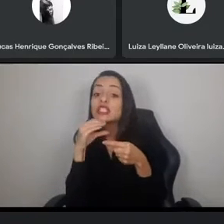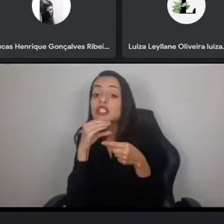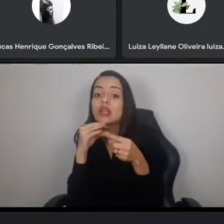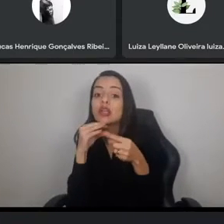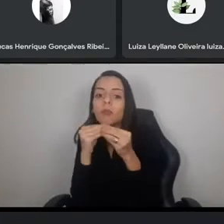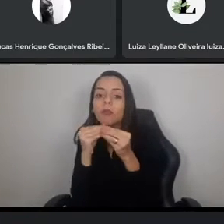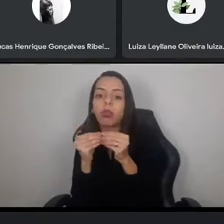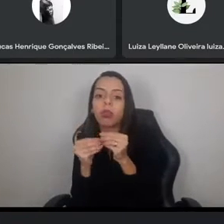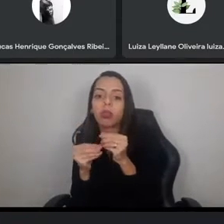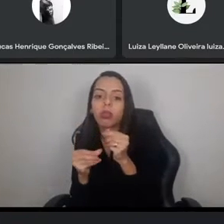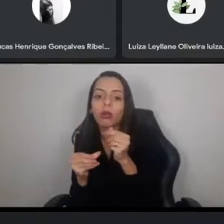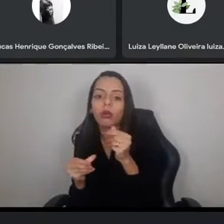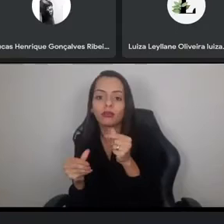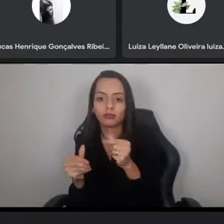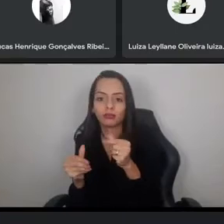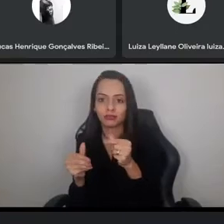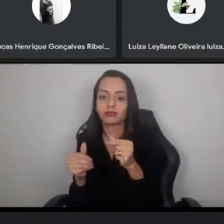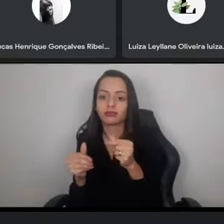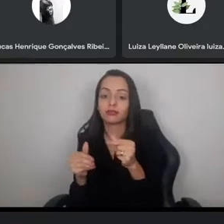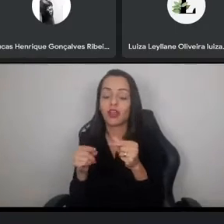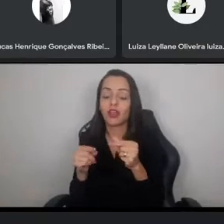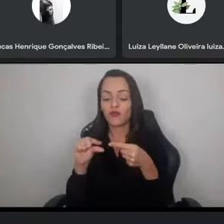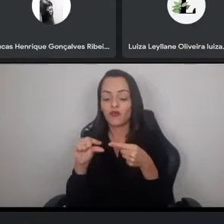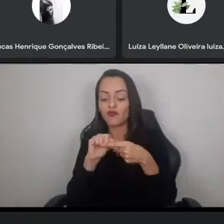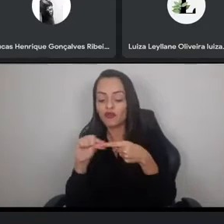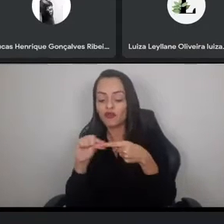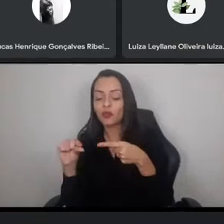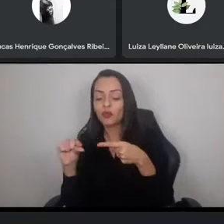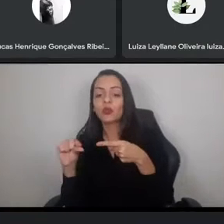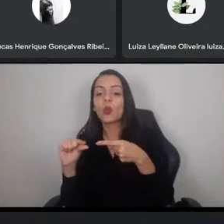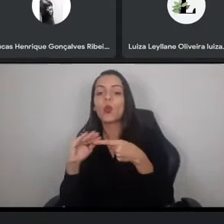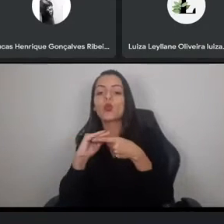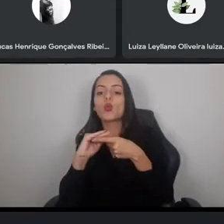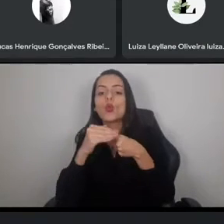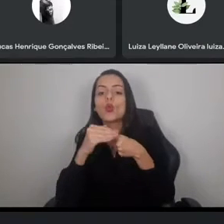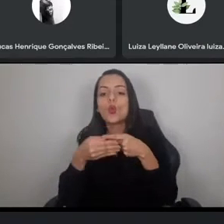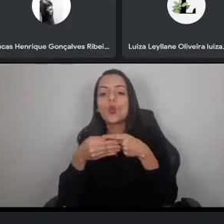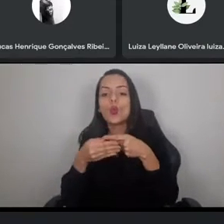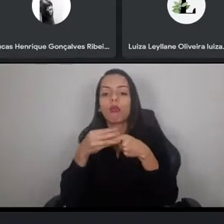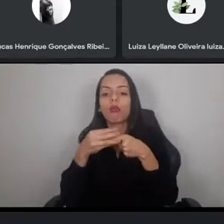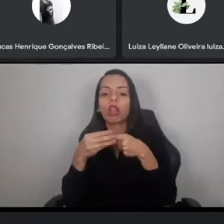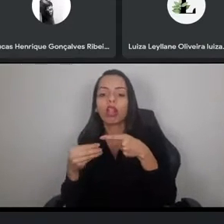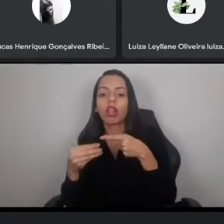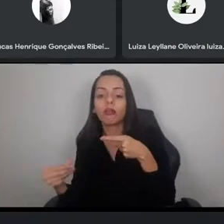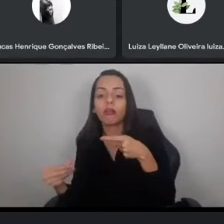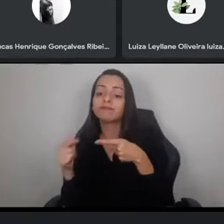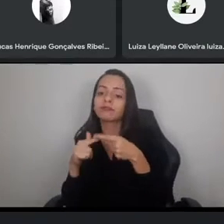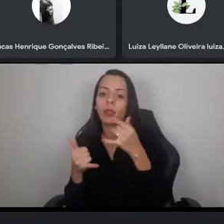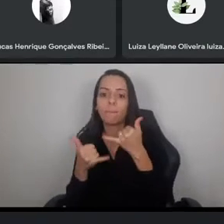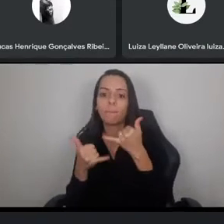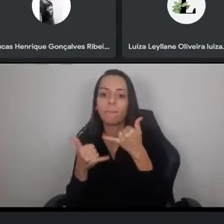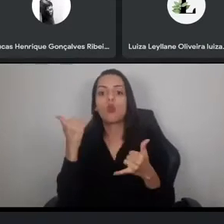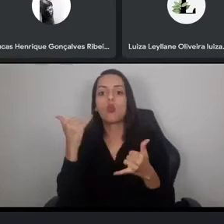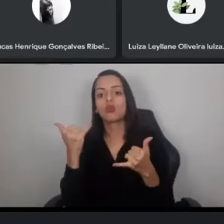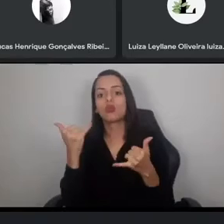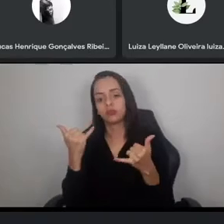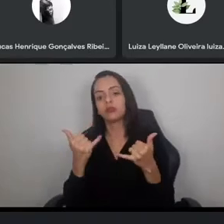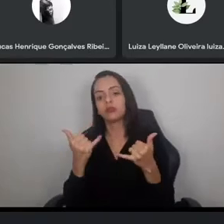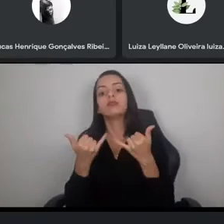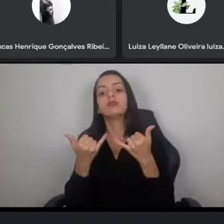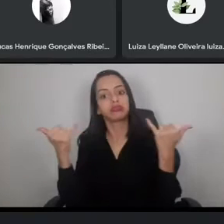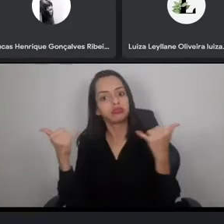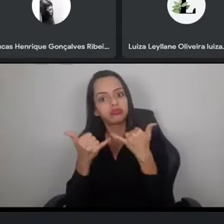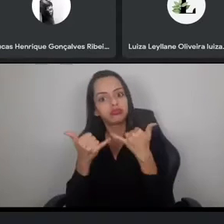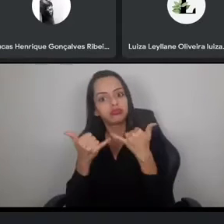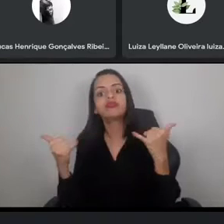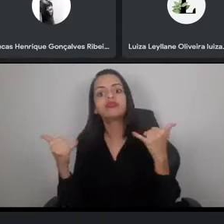do nível do fio e provocar um curto-circuito. E um curto-circuito pode ocasionar